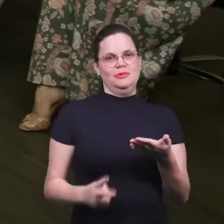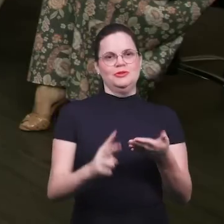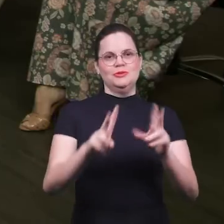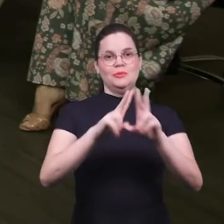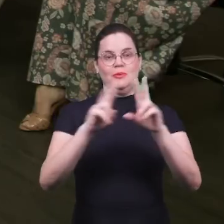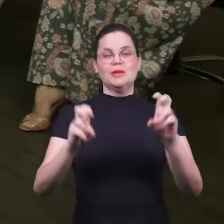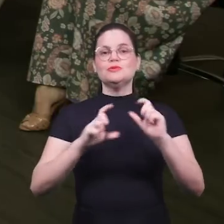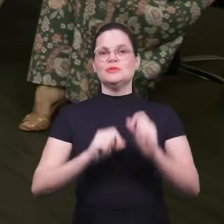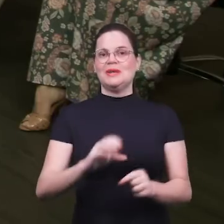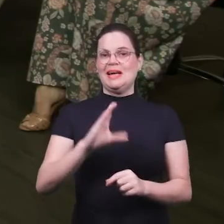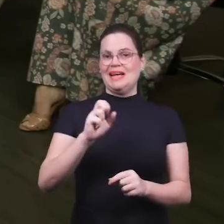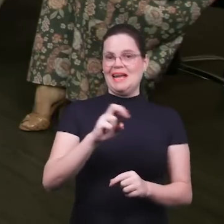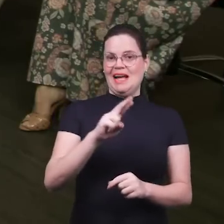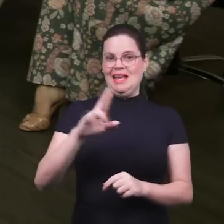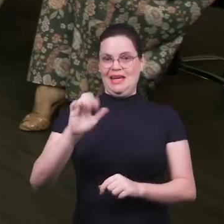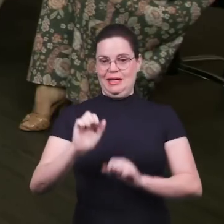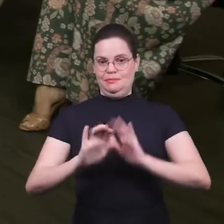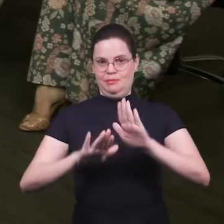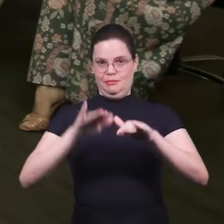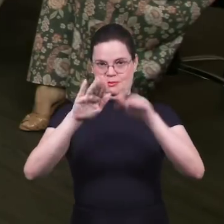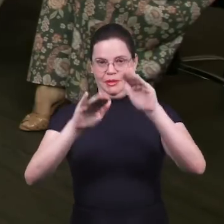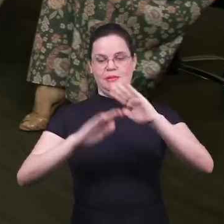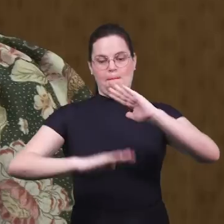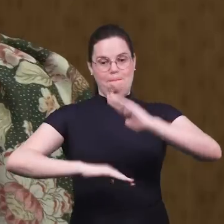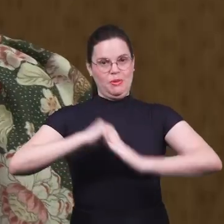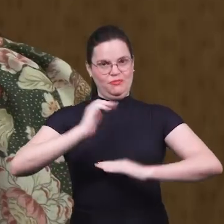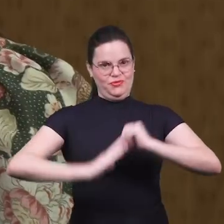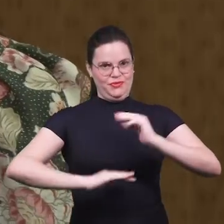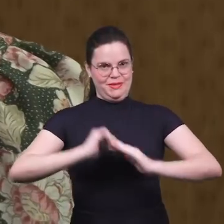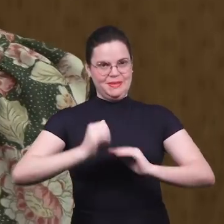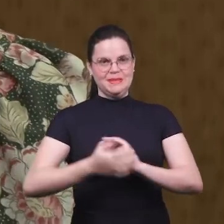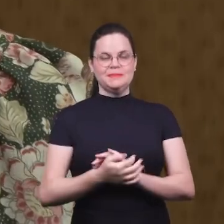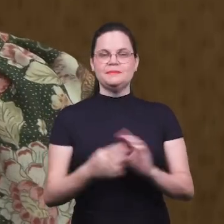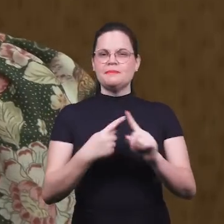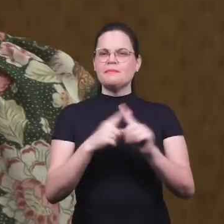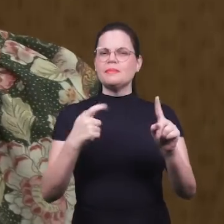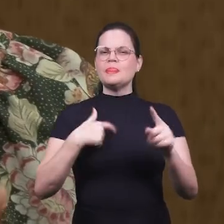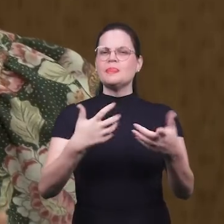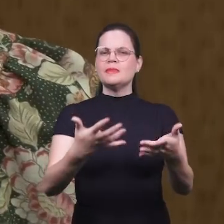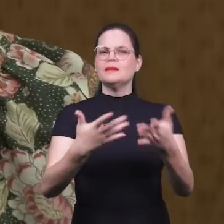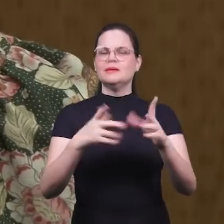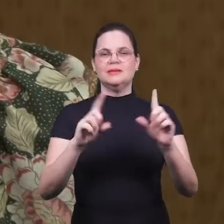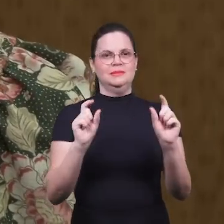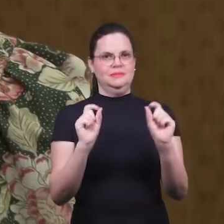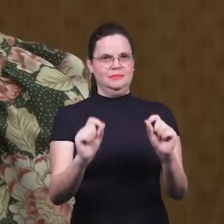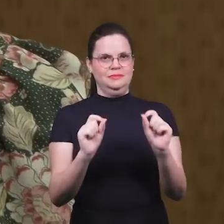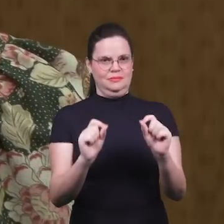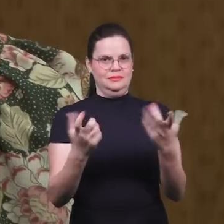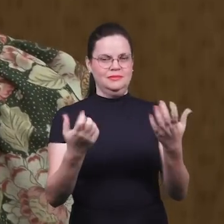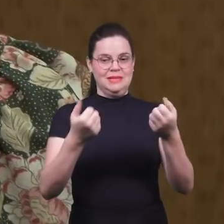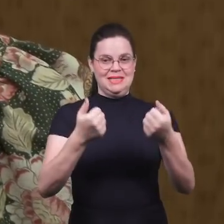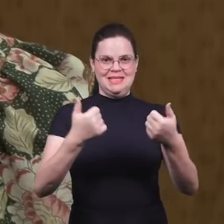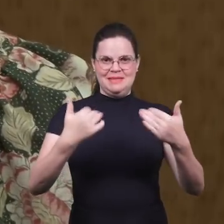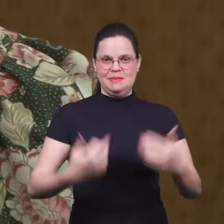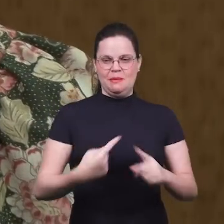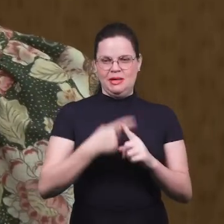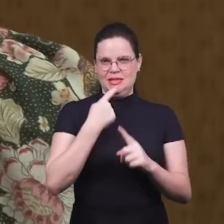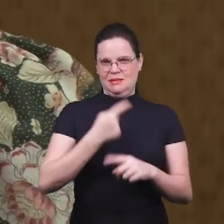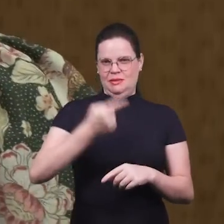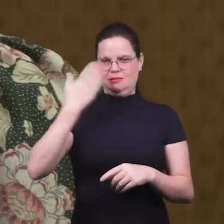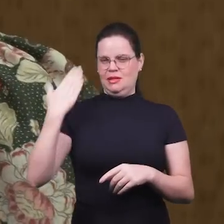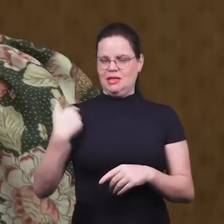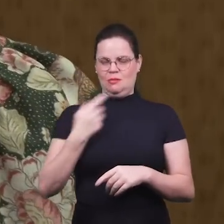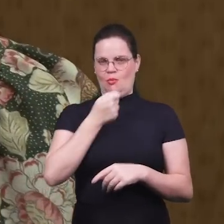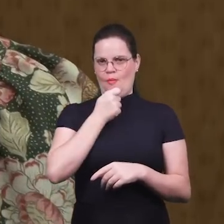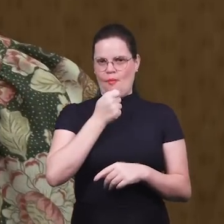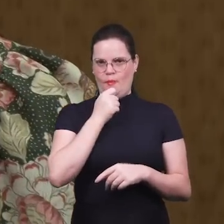tema carreiras e profissões. Muito bom. E eu queria aqui falar de algo que eu não falei na semana passada, mas quero